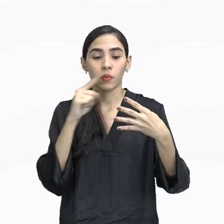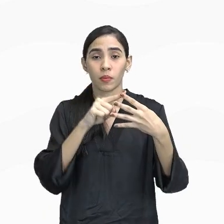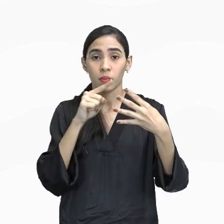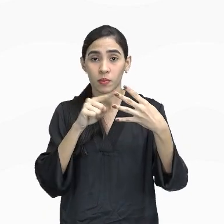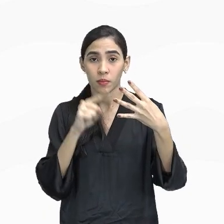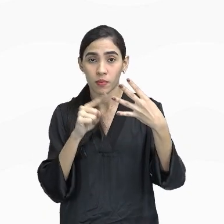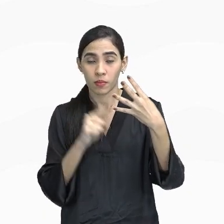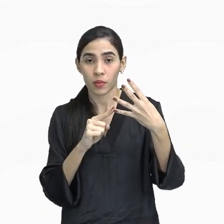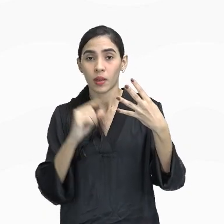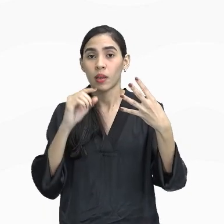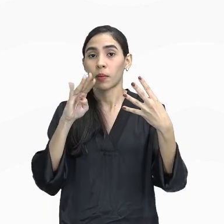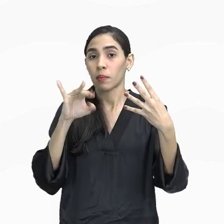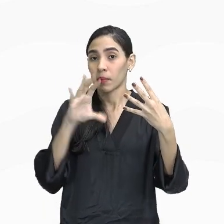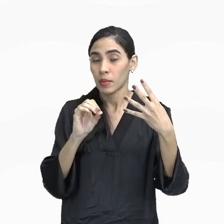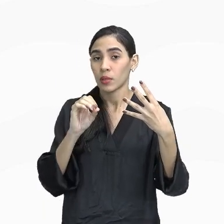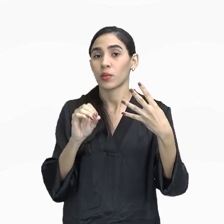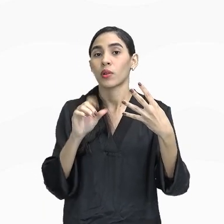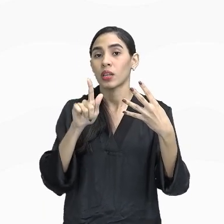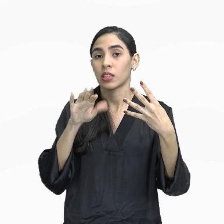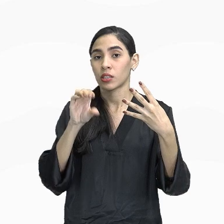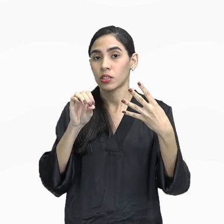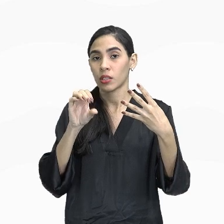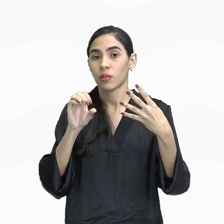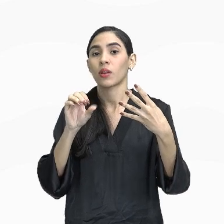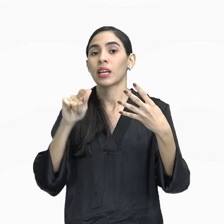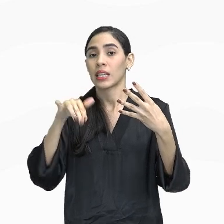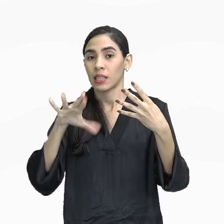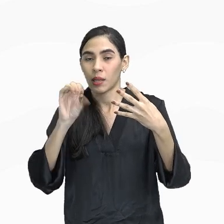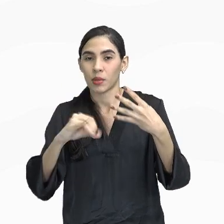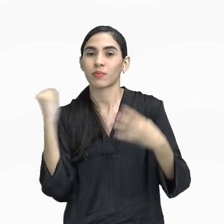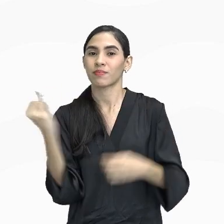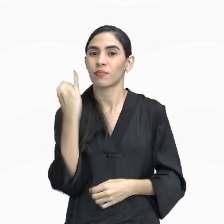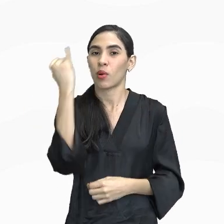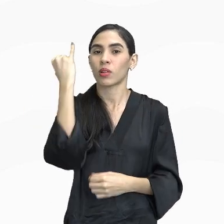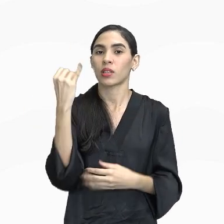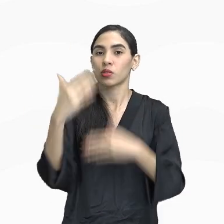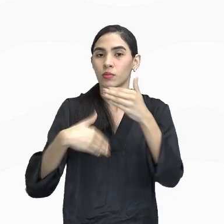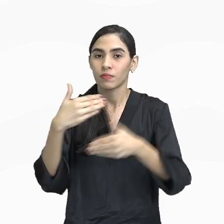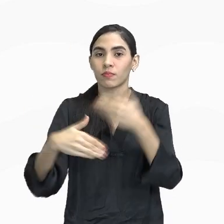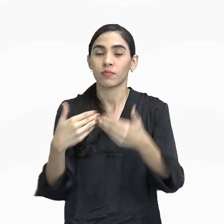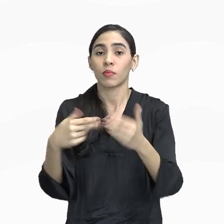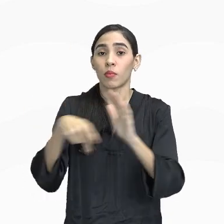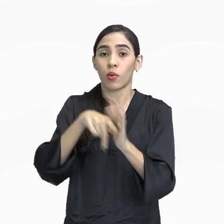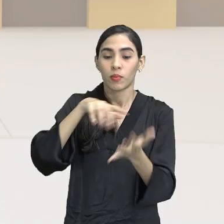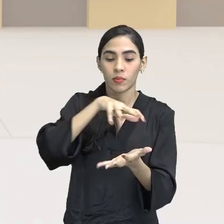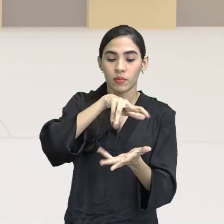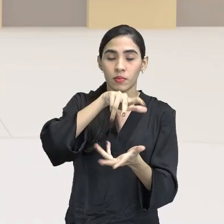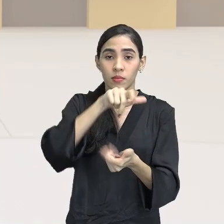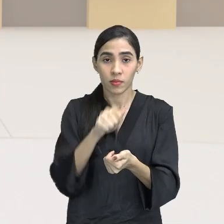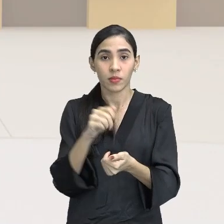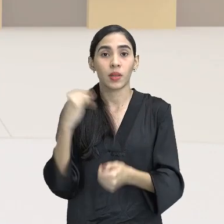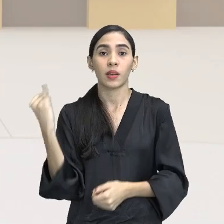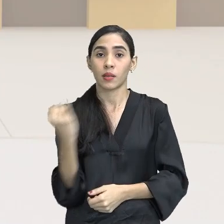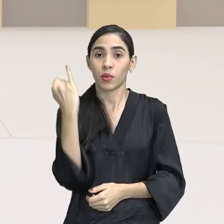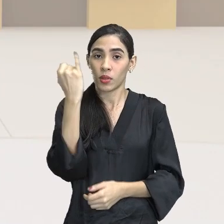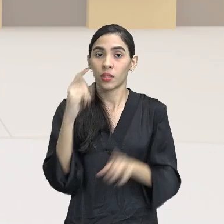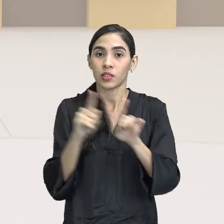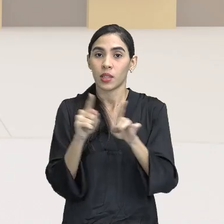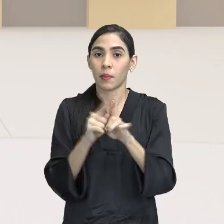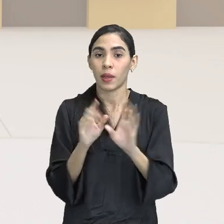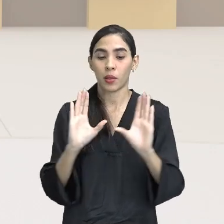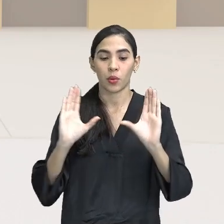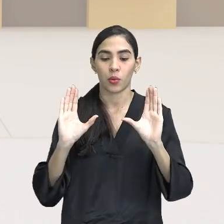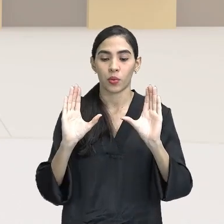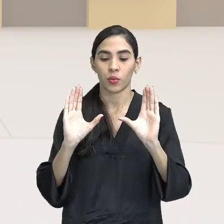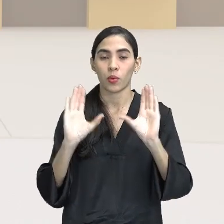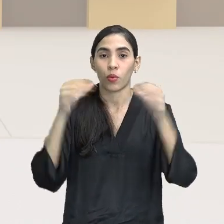aí biogeoquímicos, eles vão ser muito importantes para essa dinâmica da vida no planeta Terra, né? Eles vão ser importantes para os seres vivos,